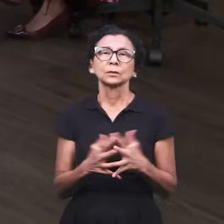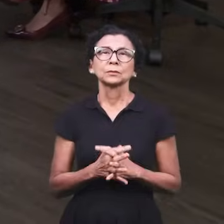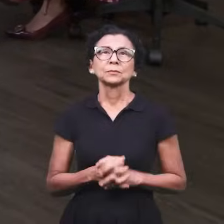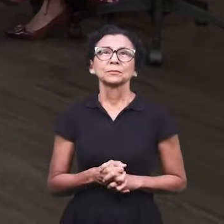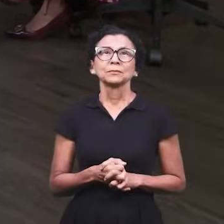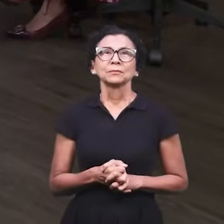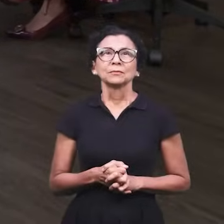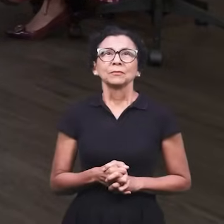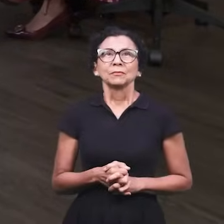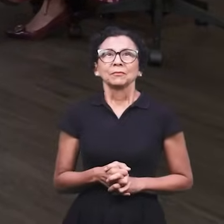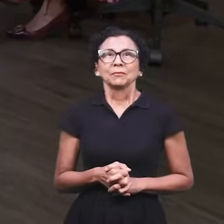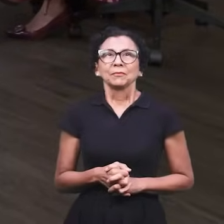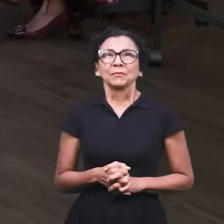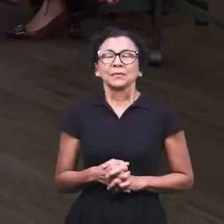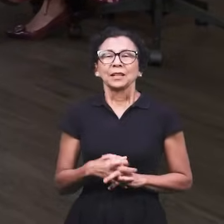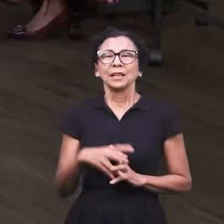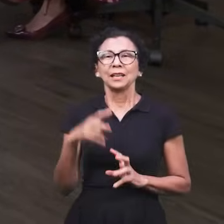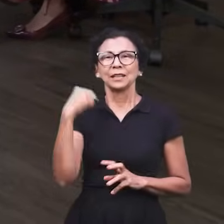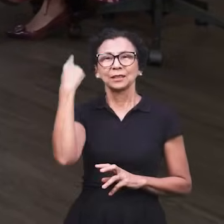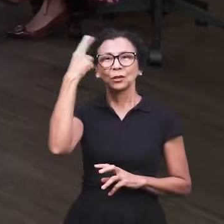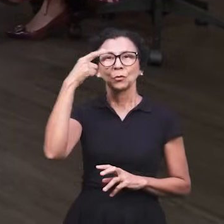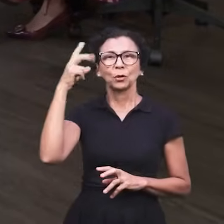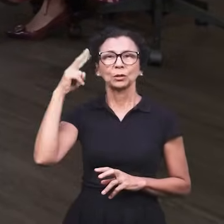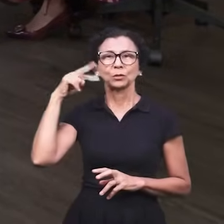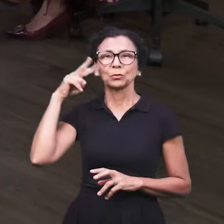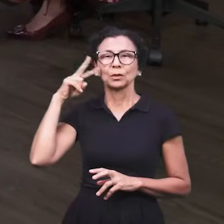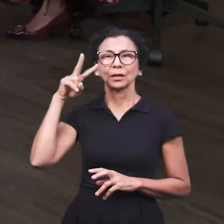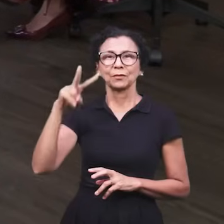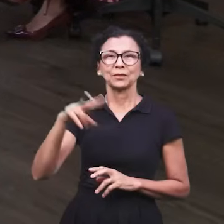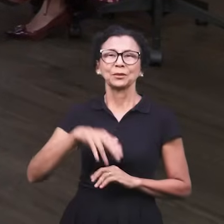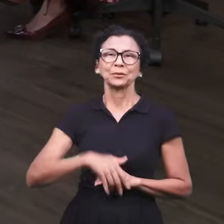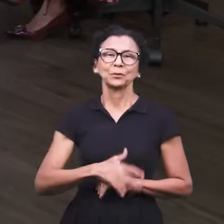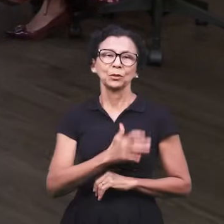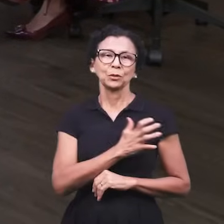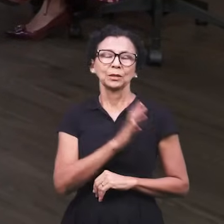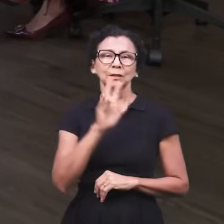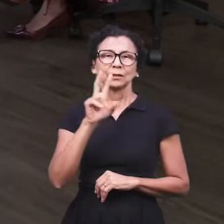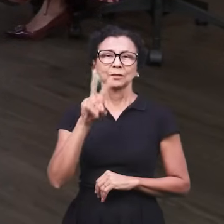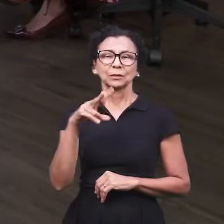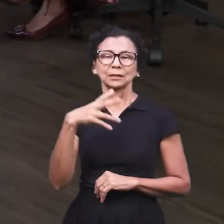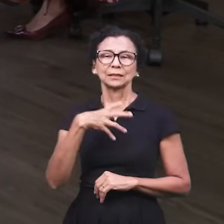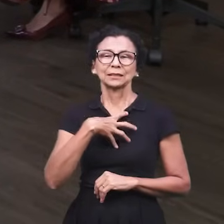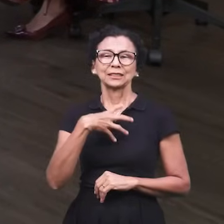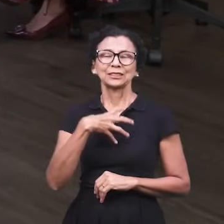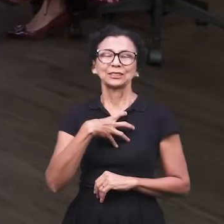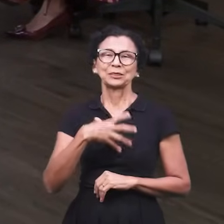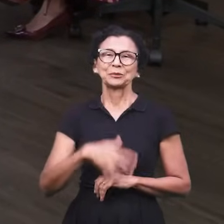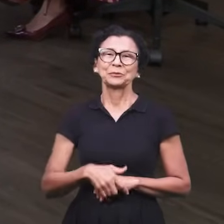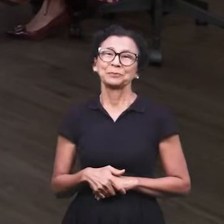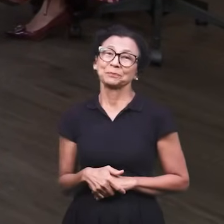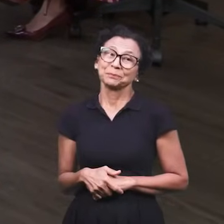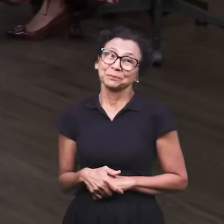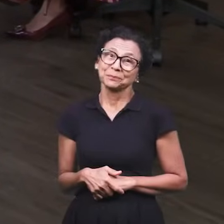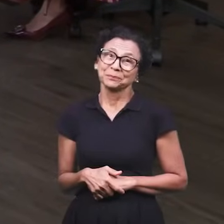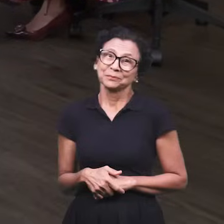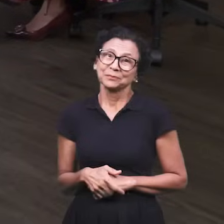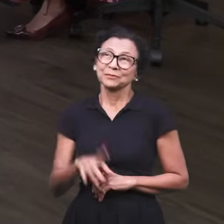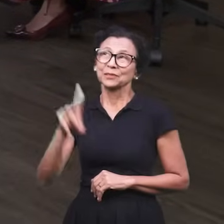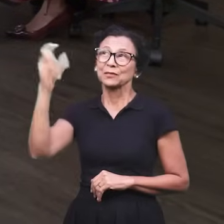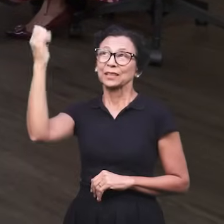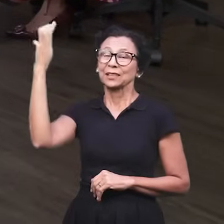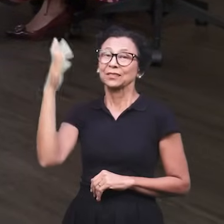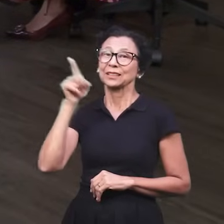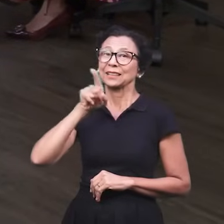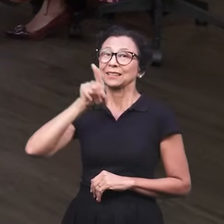o que o olho não viu, o ouvido não ouviu, e não subiu ao coração do homem, Deus tem revelado aqui. Agora, você imagina o que ele vai revelar lá. Glórias a